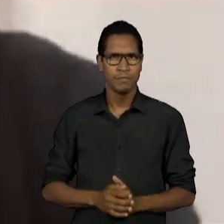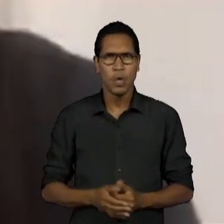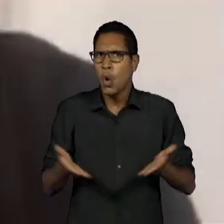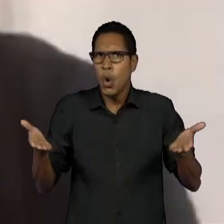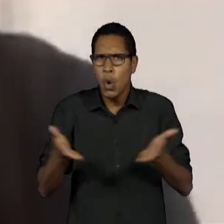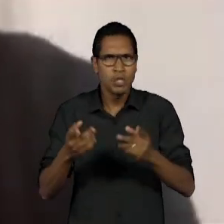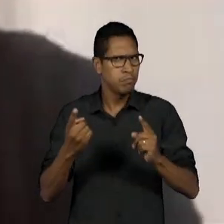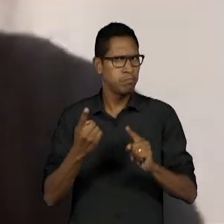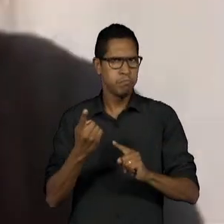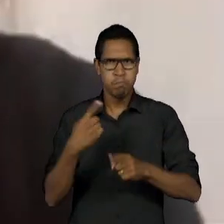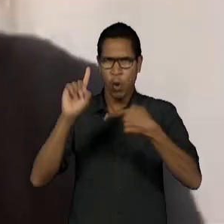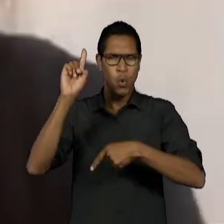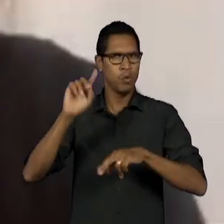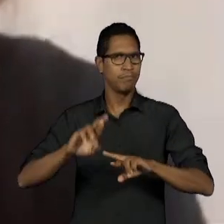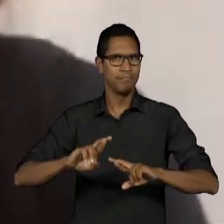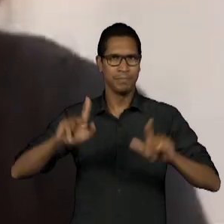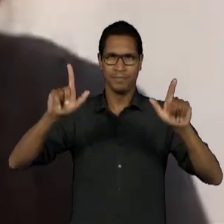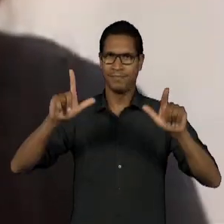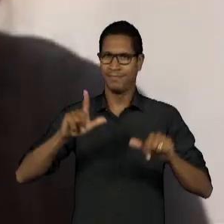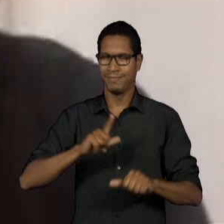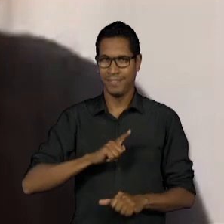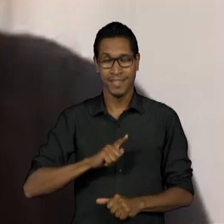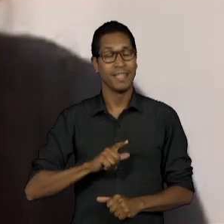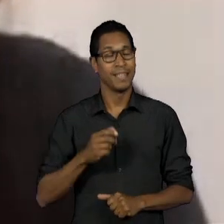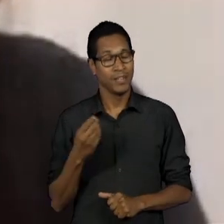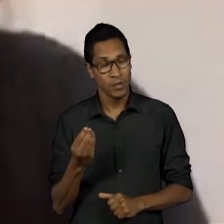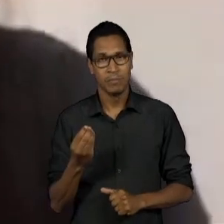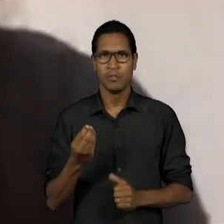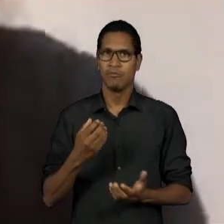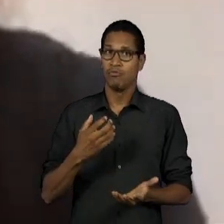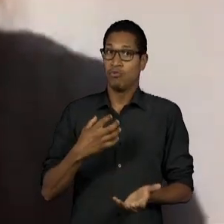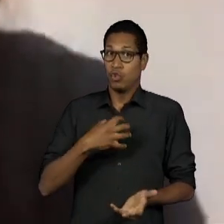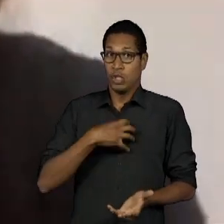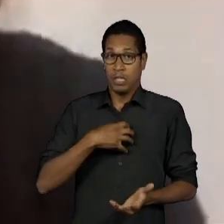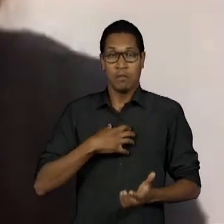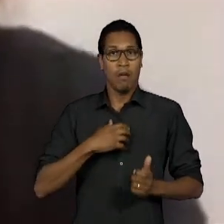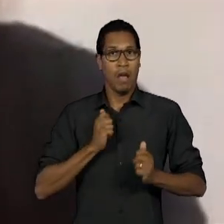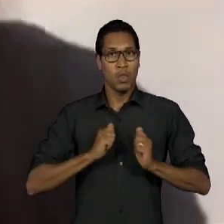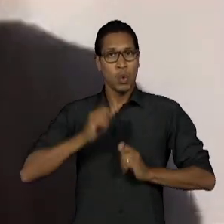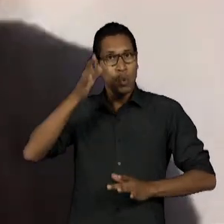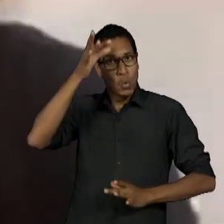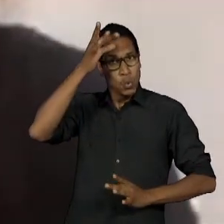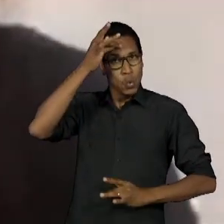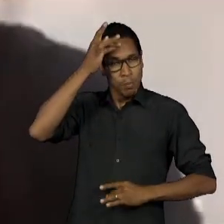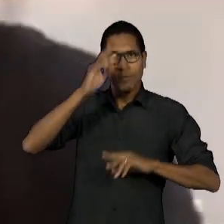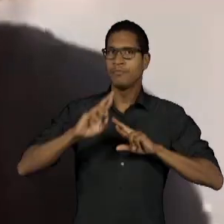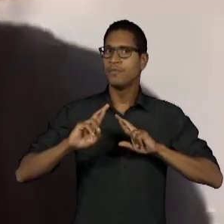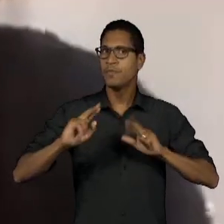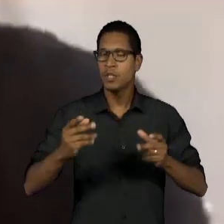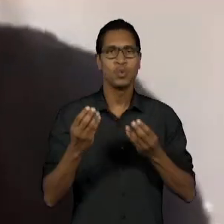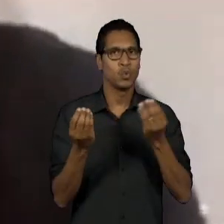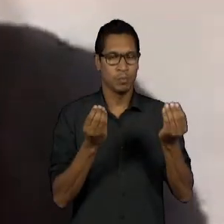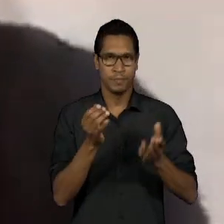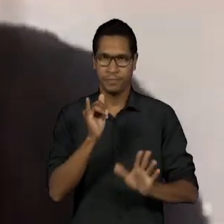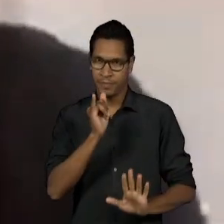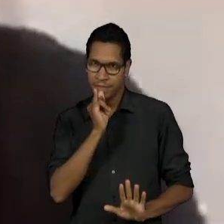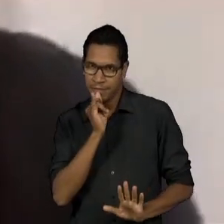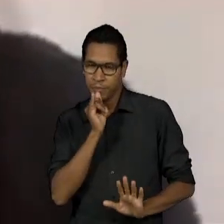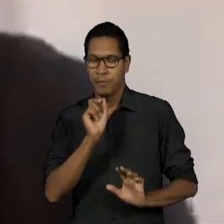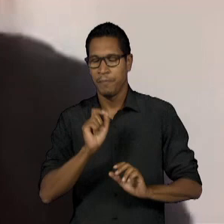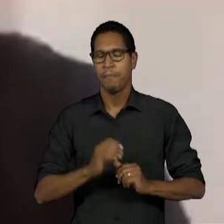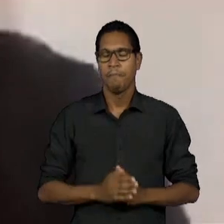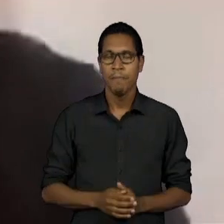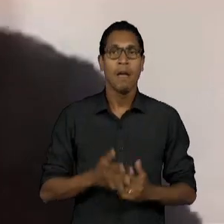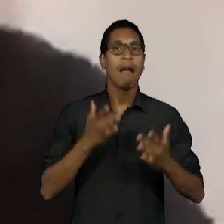televisiva. A maneira de interpretar difere. Por exemplo, você no teatro,